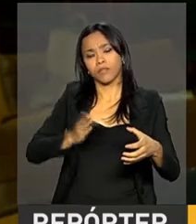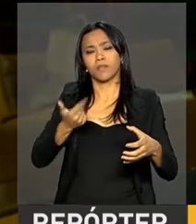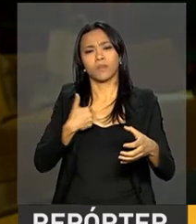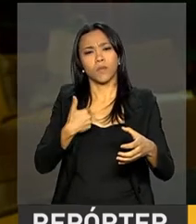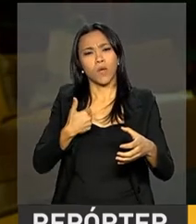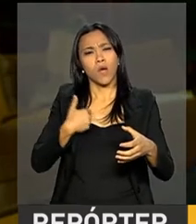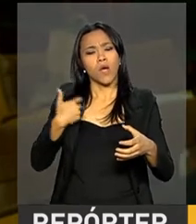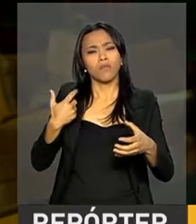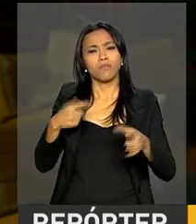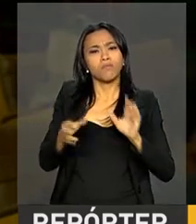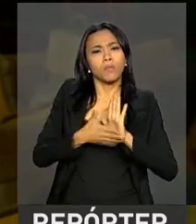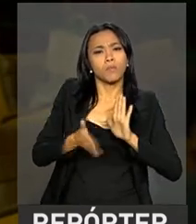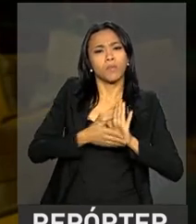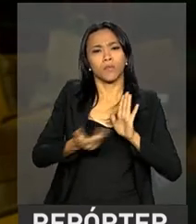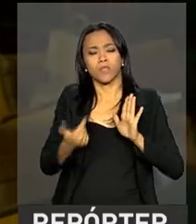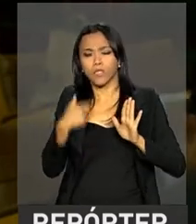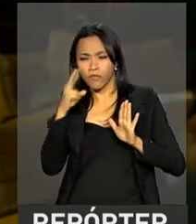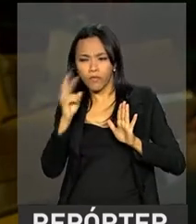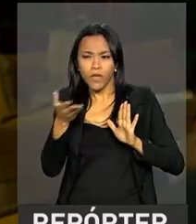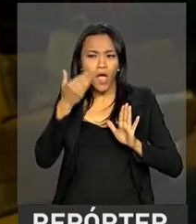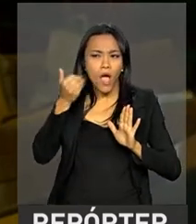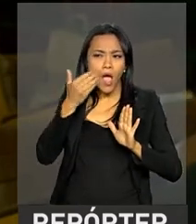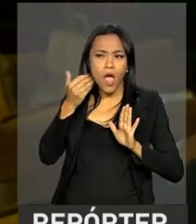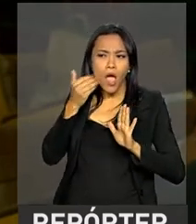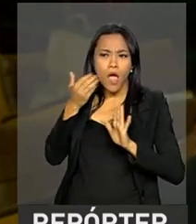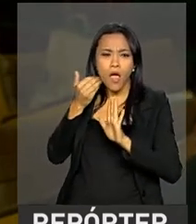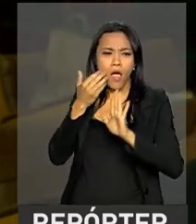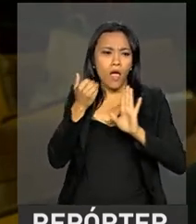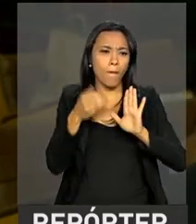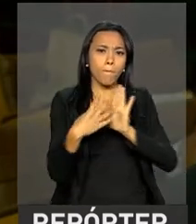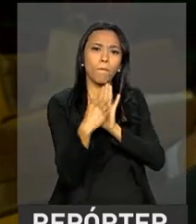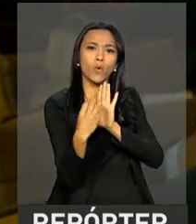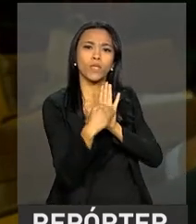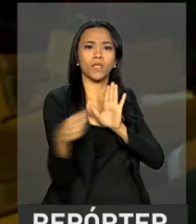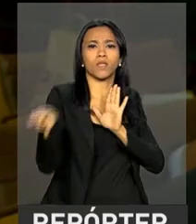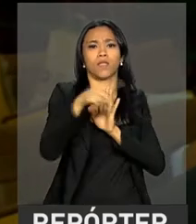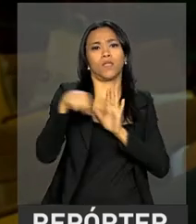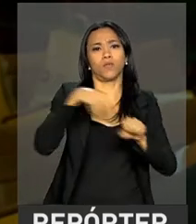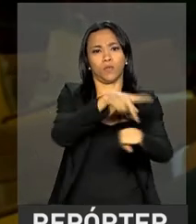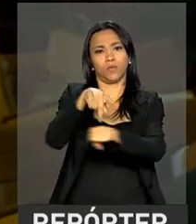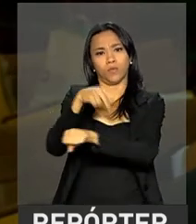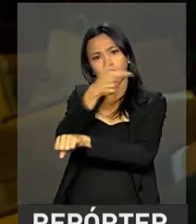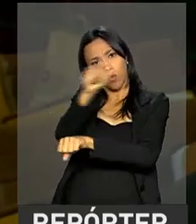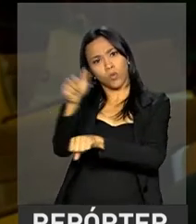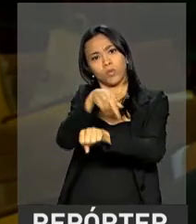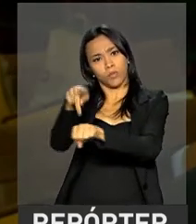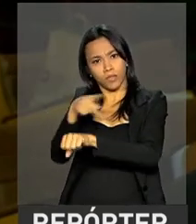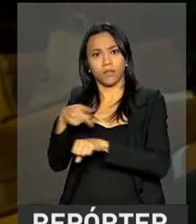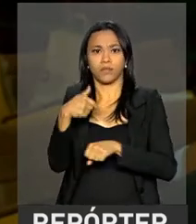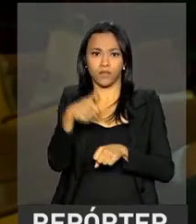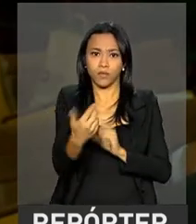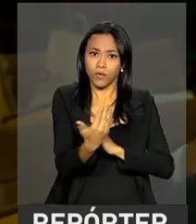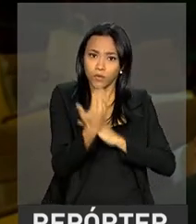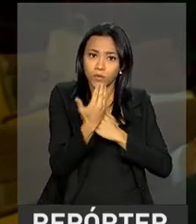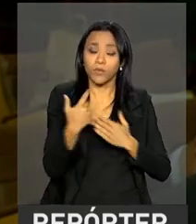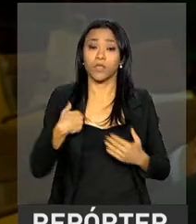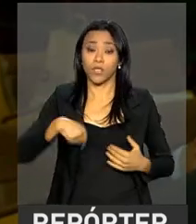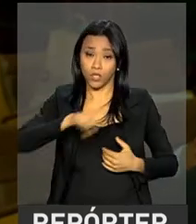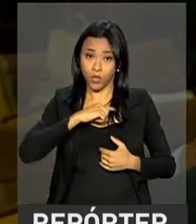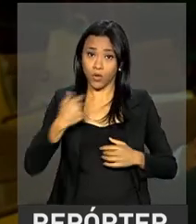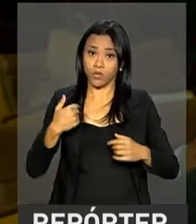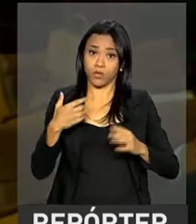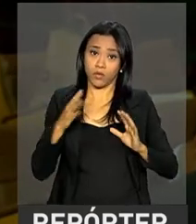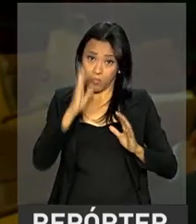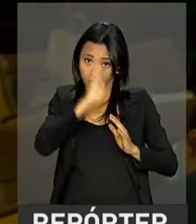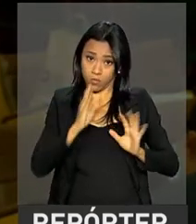nossas reformas olhando as melhores práticas do que o mundo já fez então a entrada não se der nos permite fazer essa revisão crítica a partir do momento que somos membros